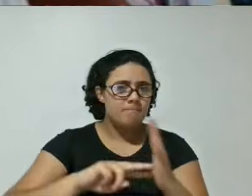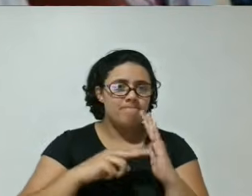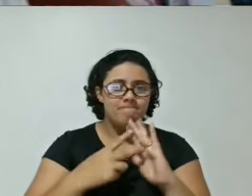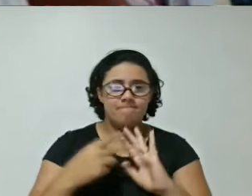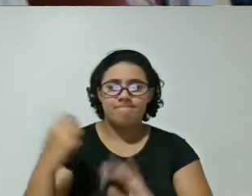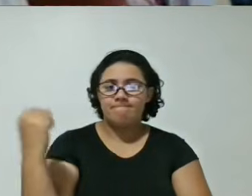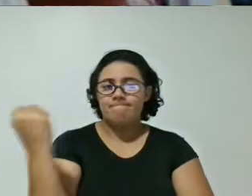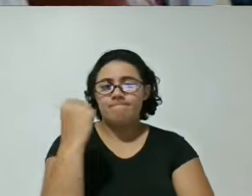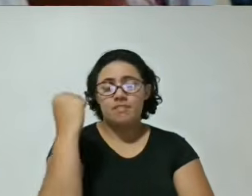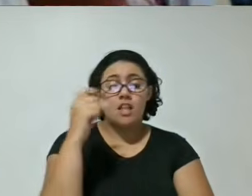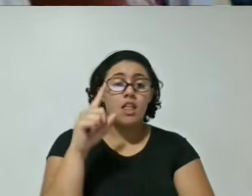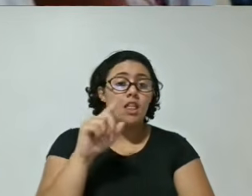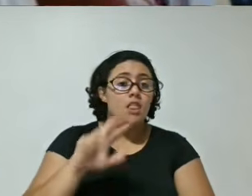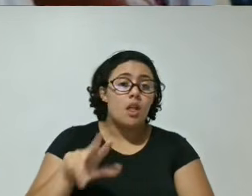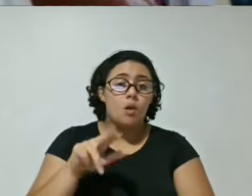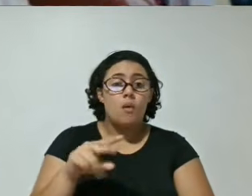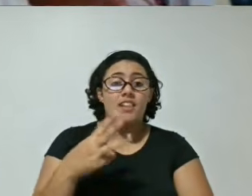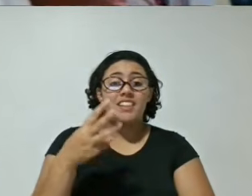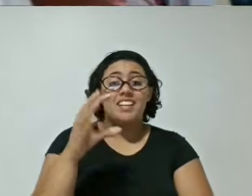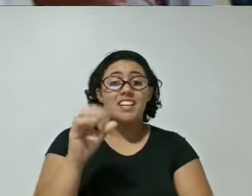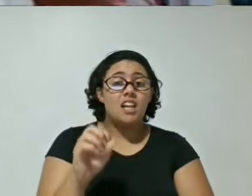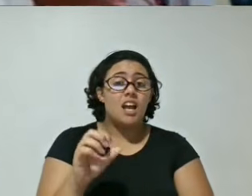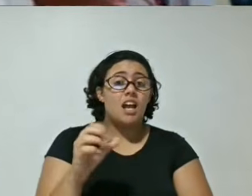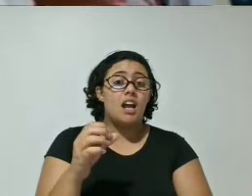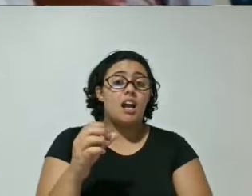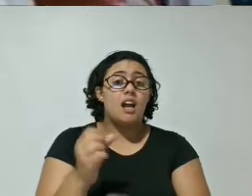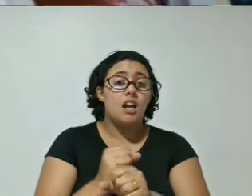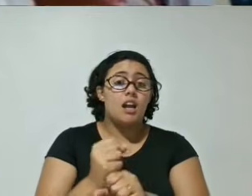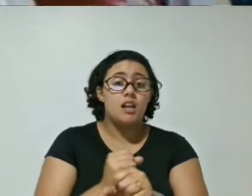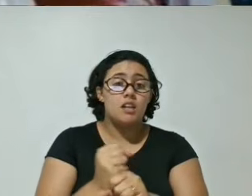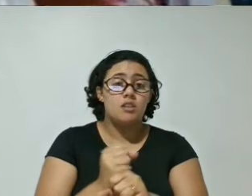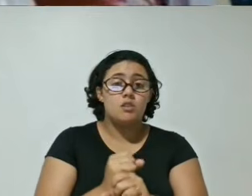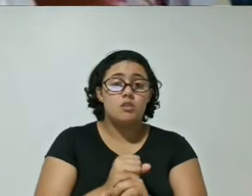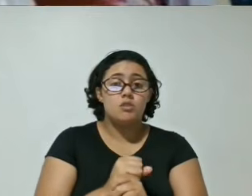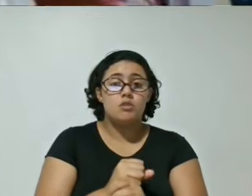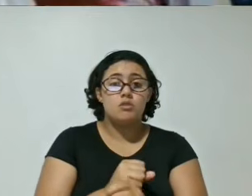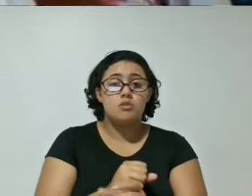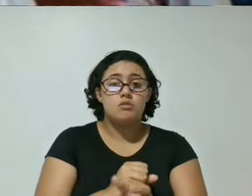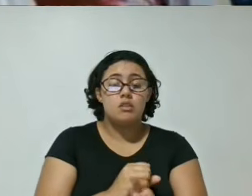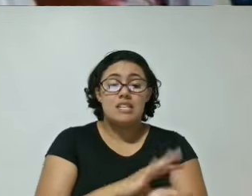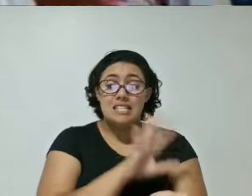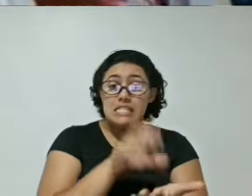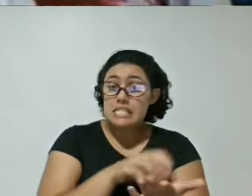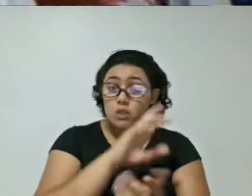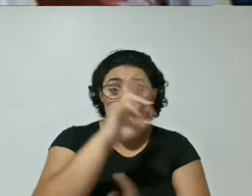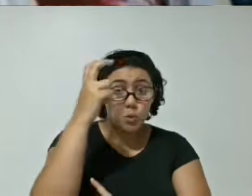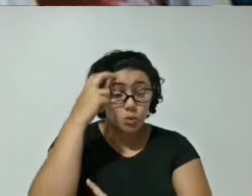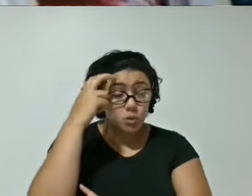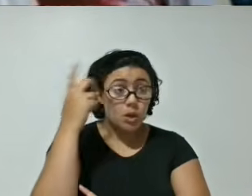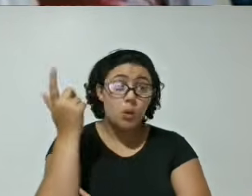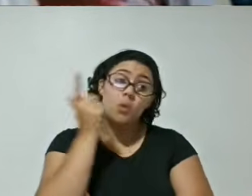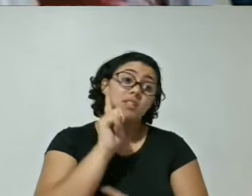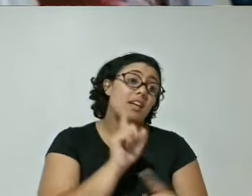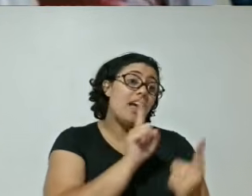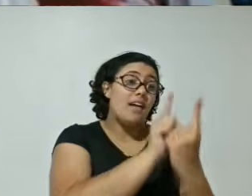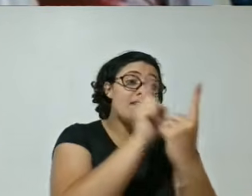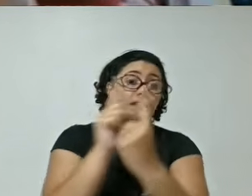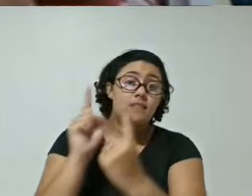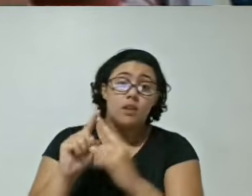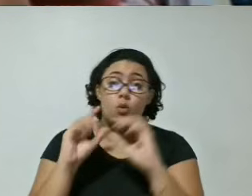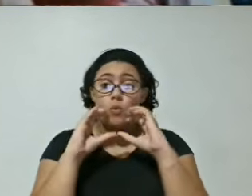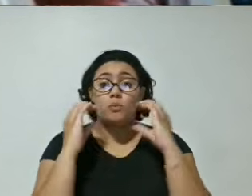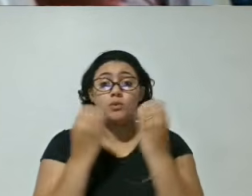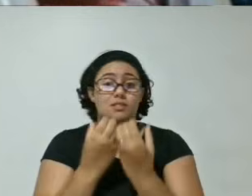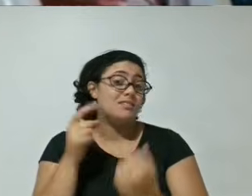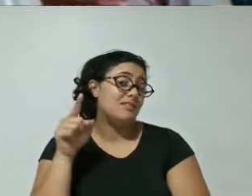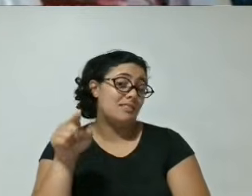30 anos do Centro Cultural São Bernardo, é 30 anos da descentralização da cultura nessa cidade. Perfeito. É 30 anos de